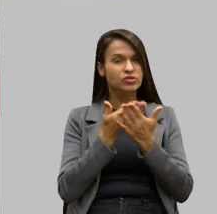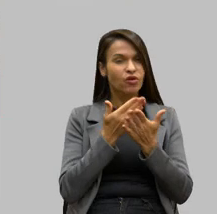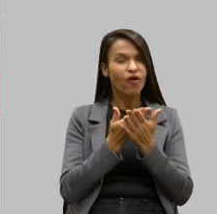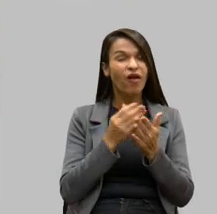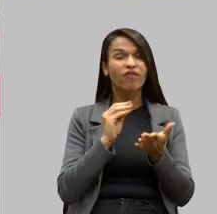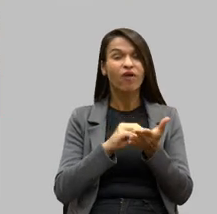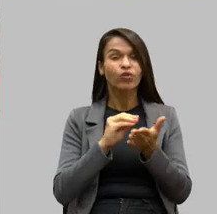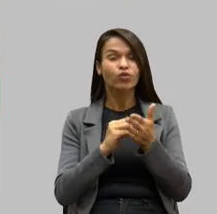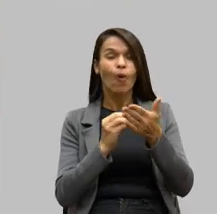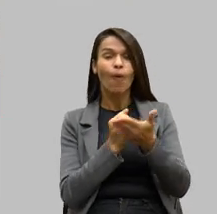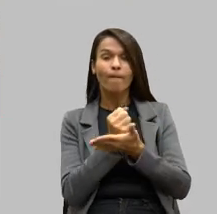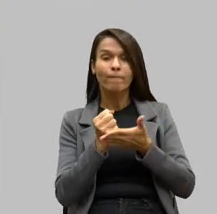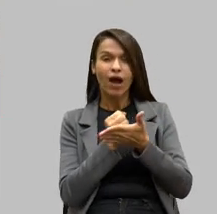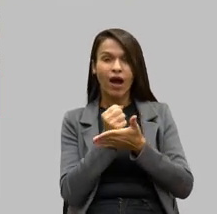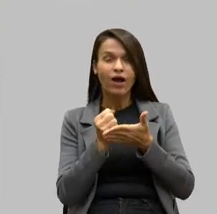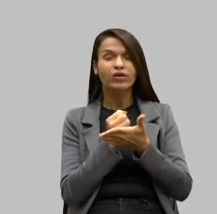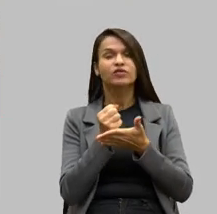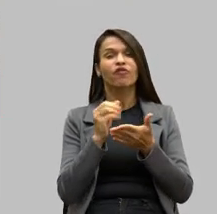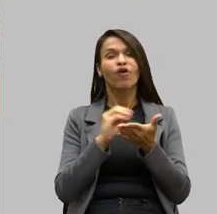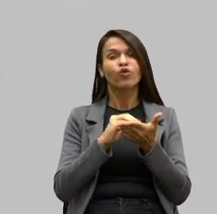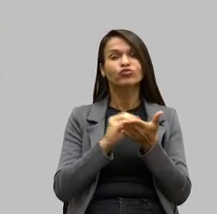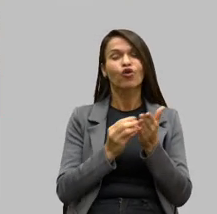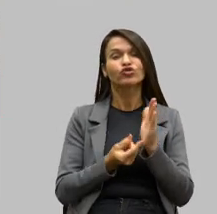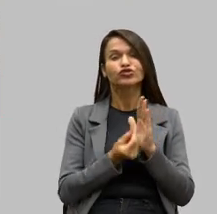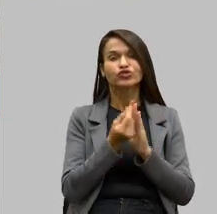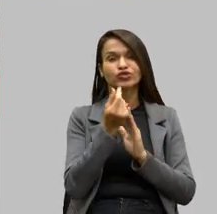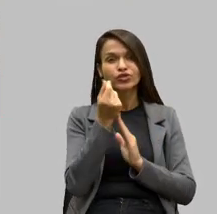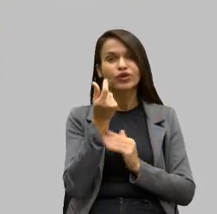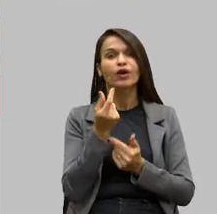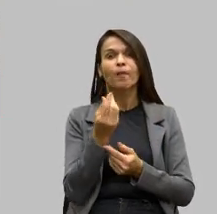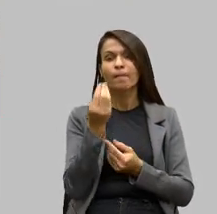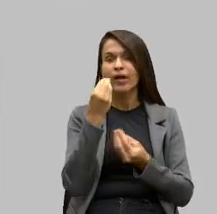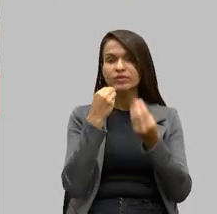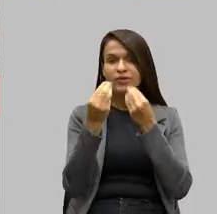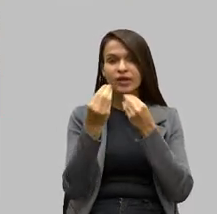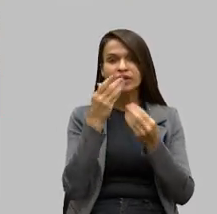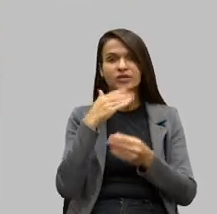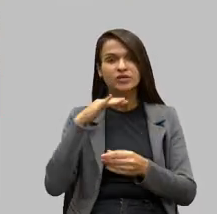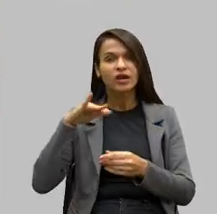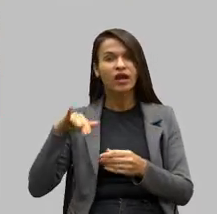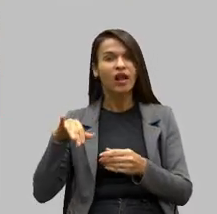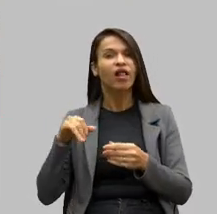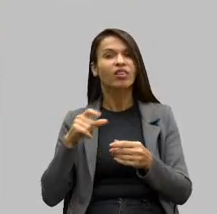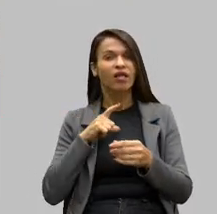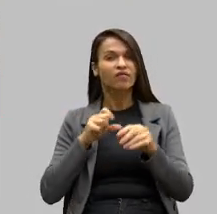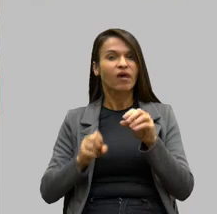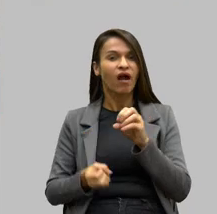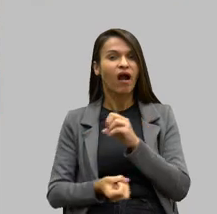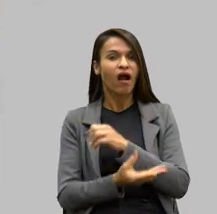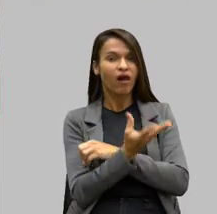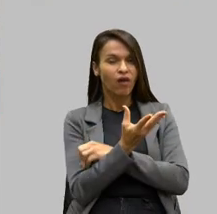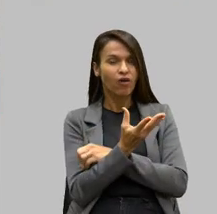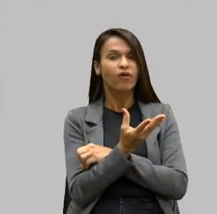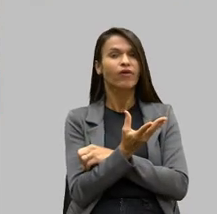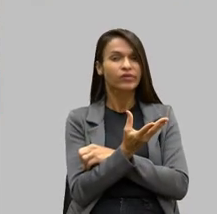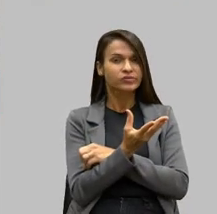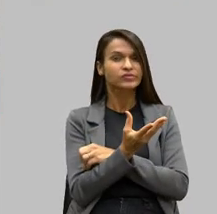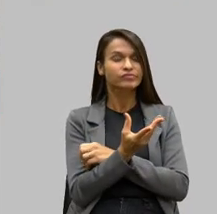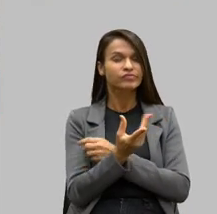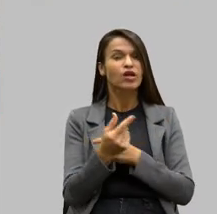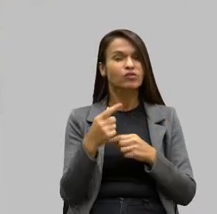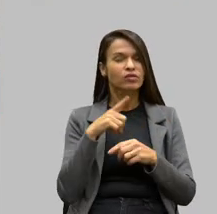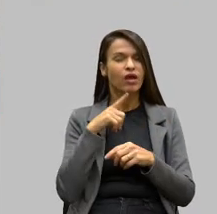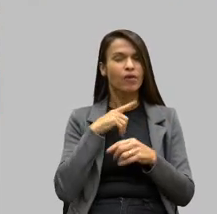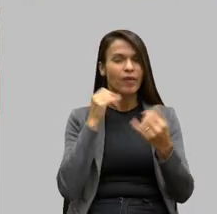crianças, deu calote nos municípios, e eu tenho aqui uma notícia do Estado de Minas